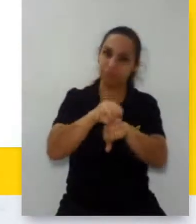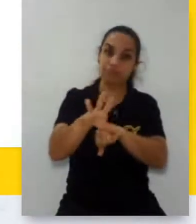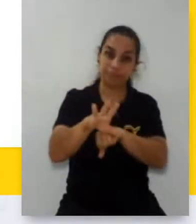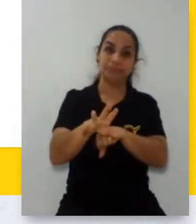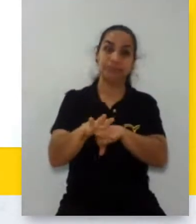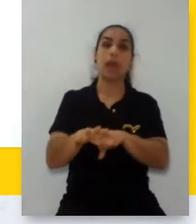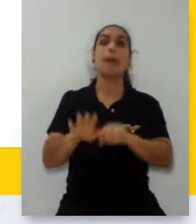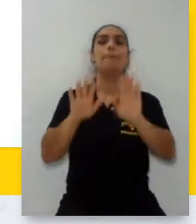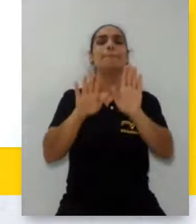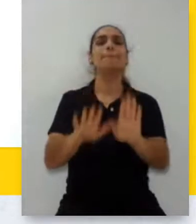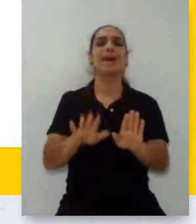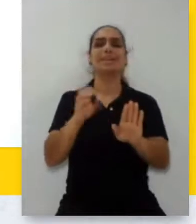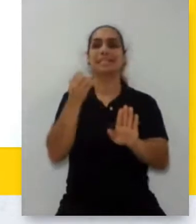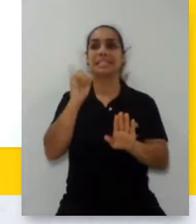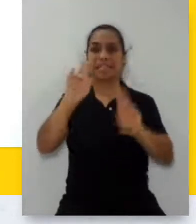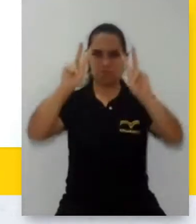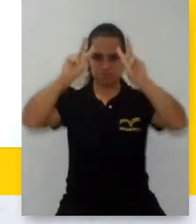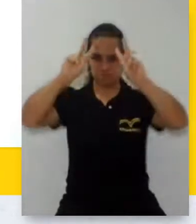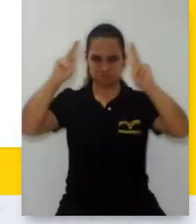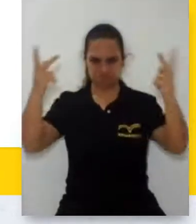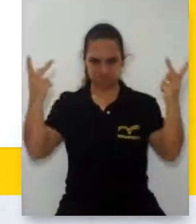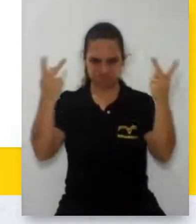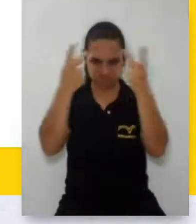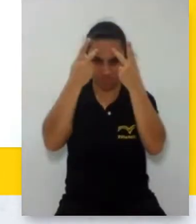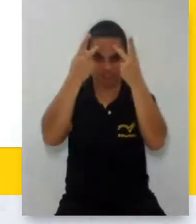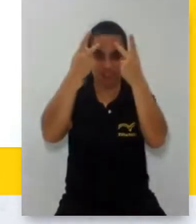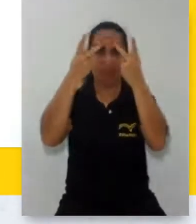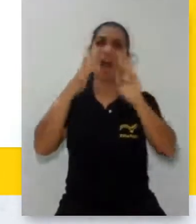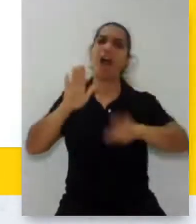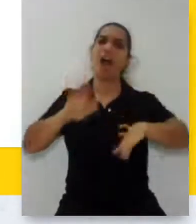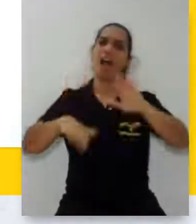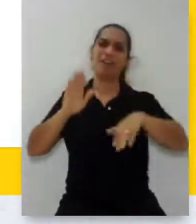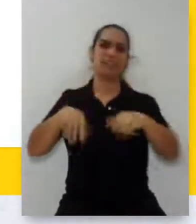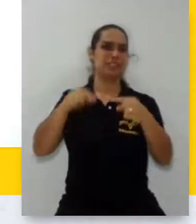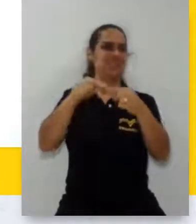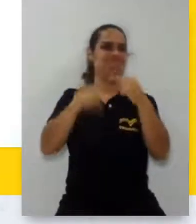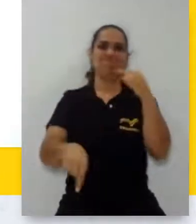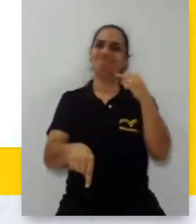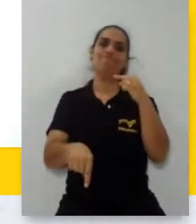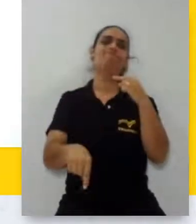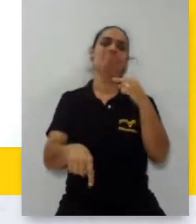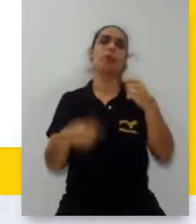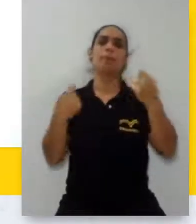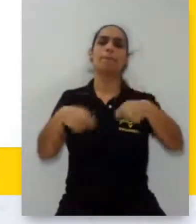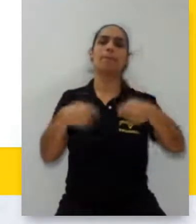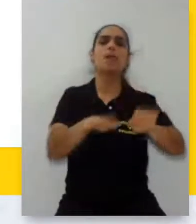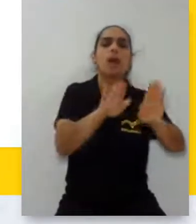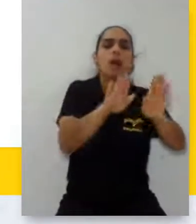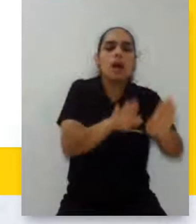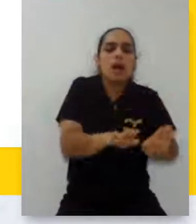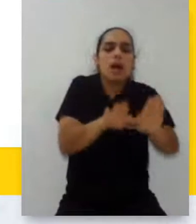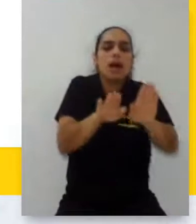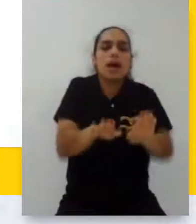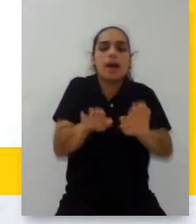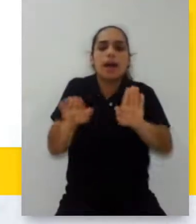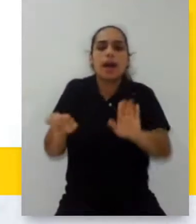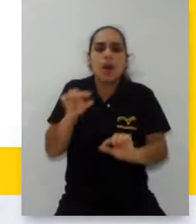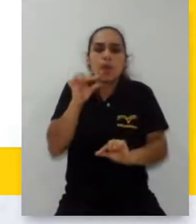vezes não dá certo. Então, assim, quando você vai gradualmente, vai aos poucos, vai de maneira gradual colocando novos